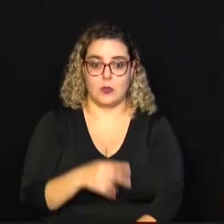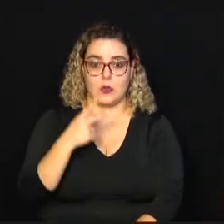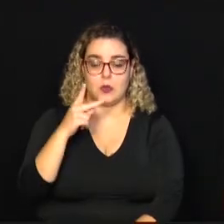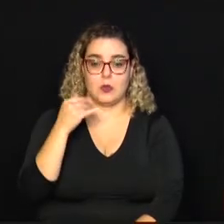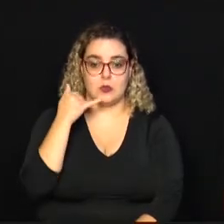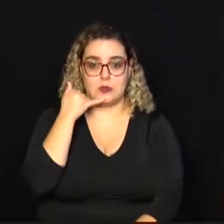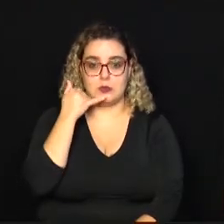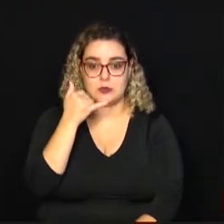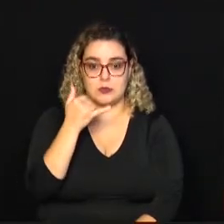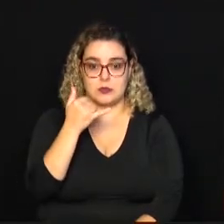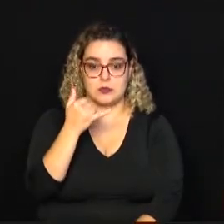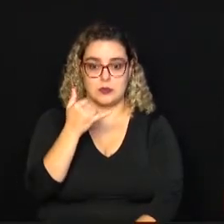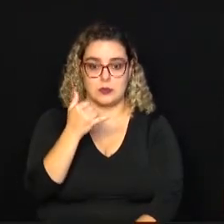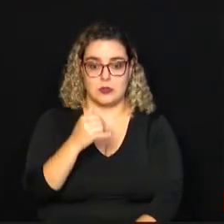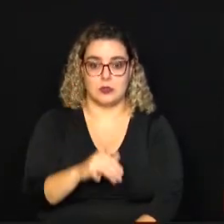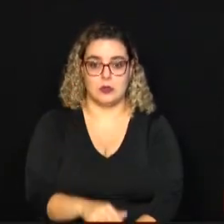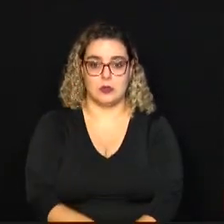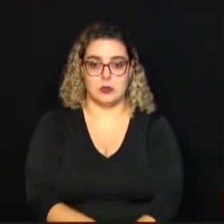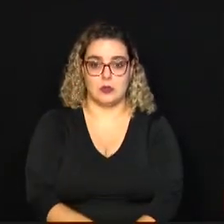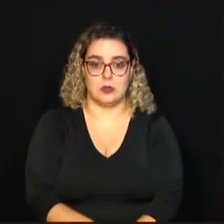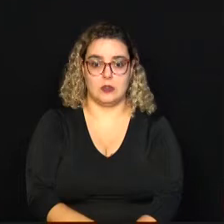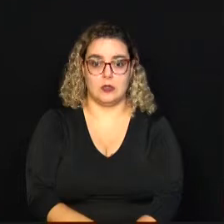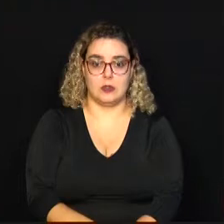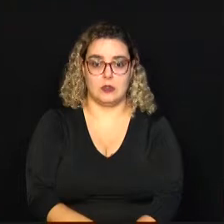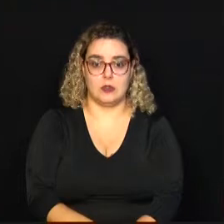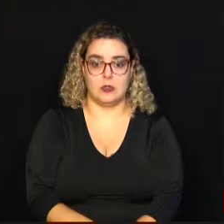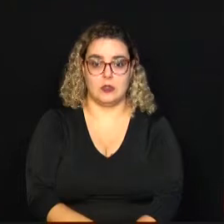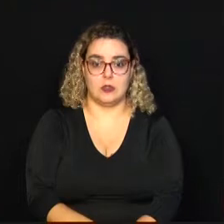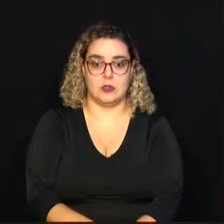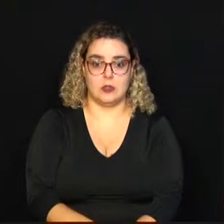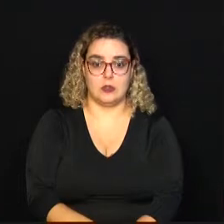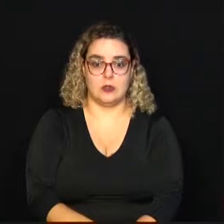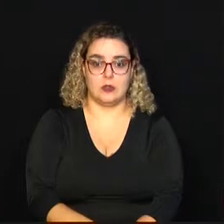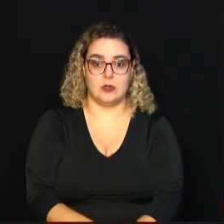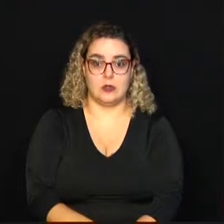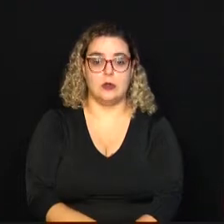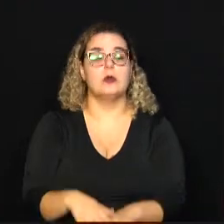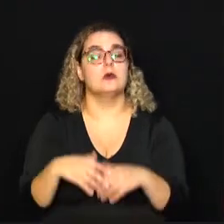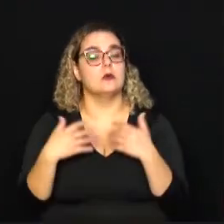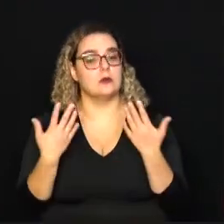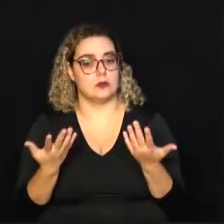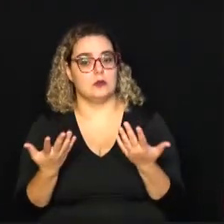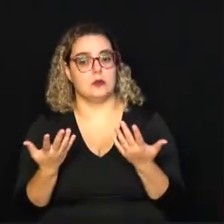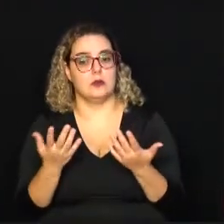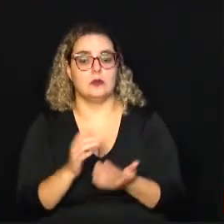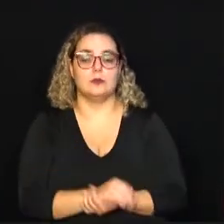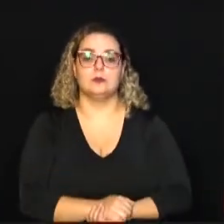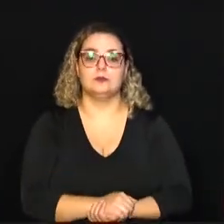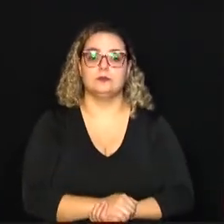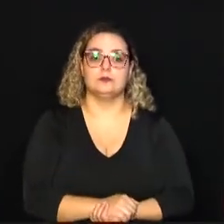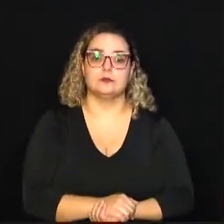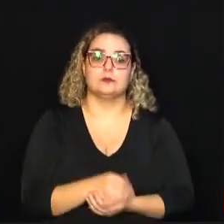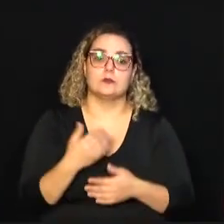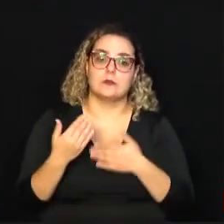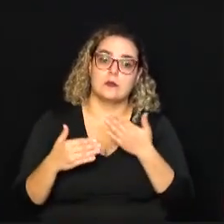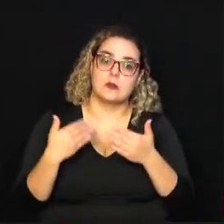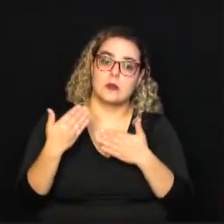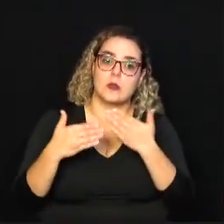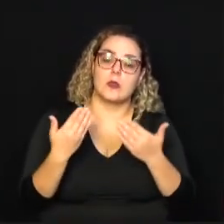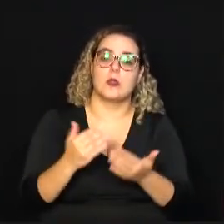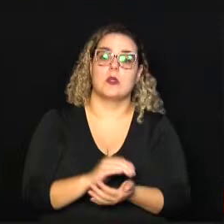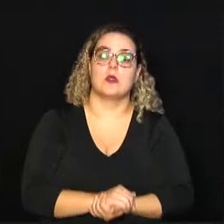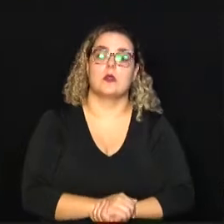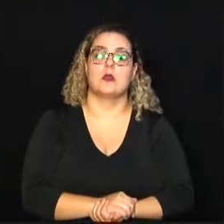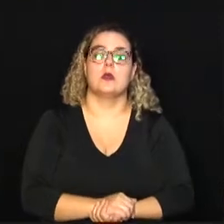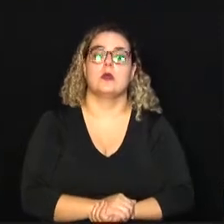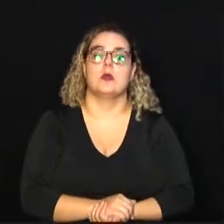para o pessoal, só para ver se eles conseguem. Então, enquanto isso, eu vou adiantando, e aí qualquer coisa, a